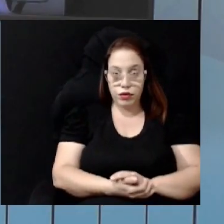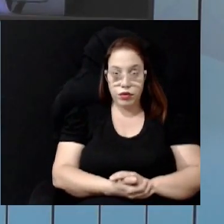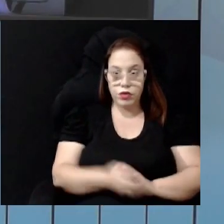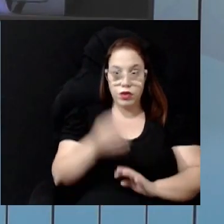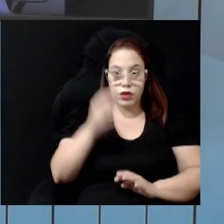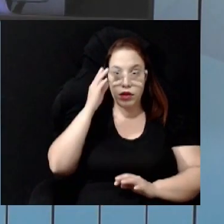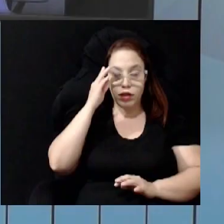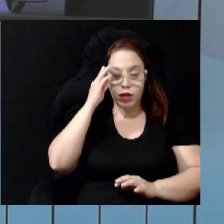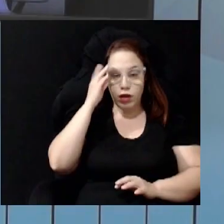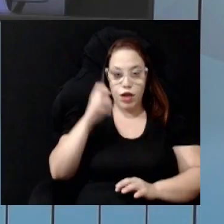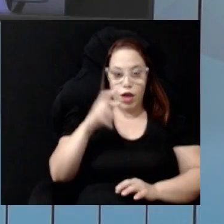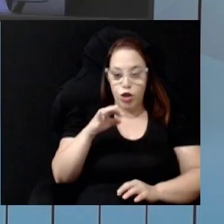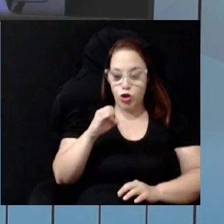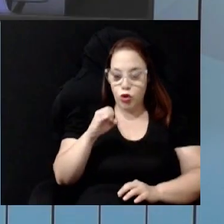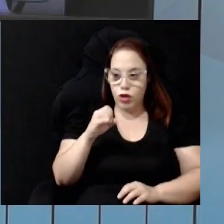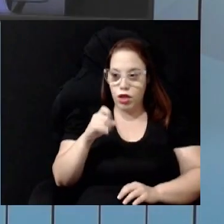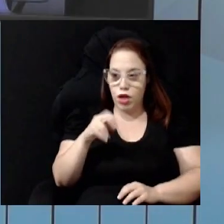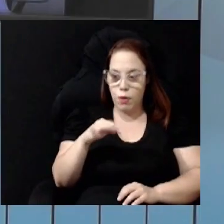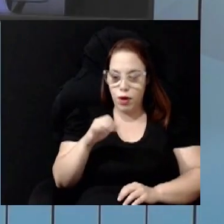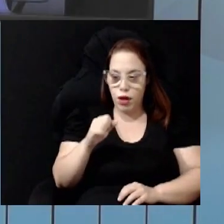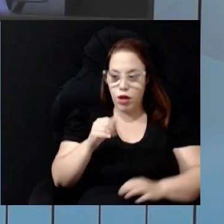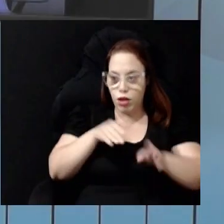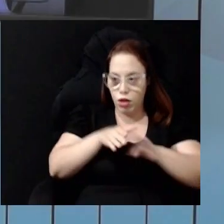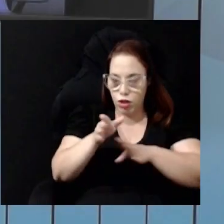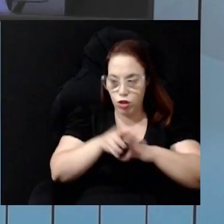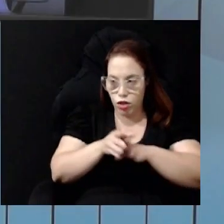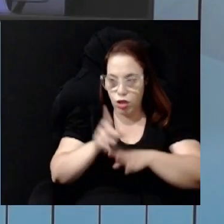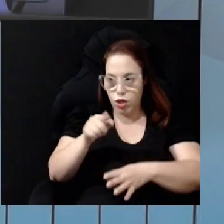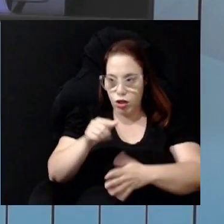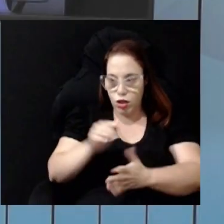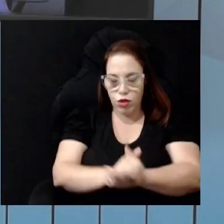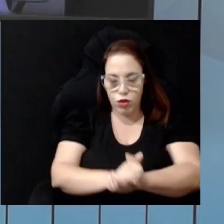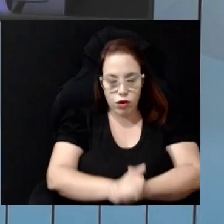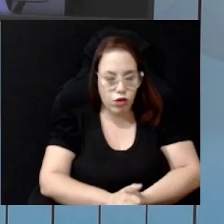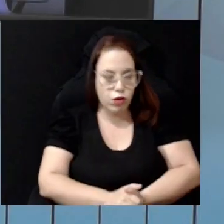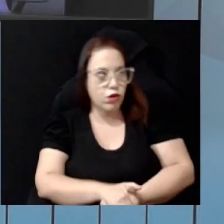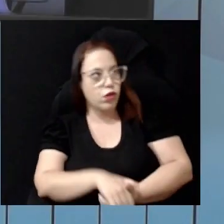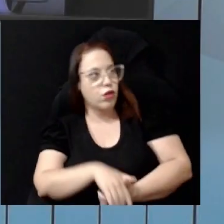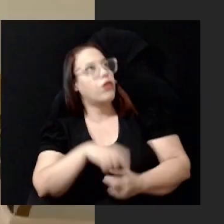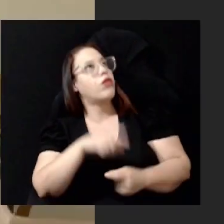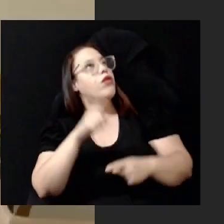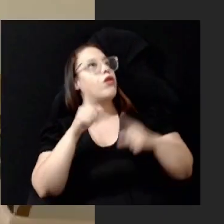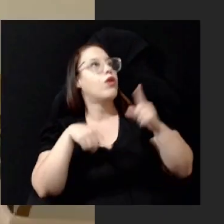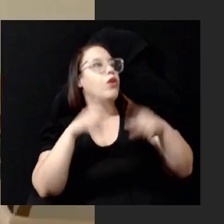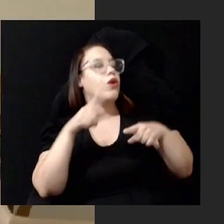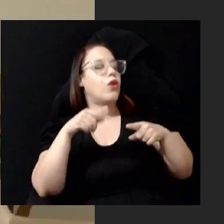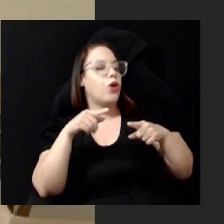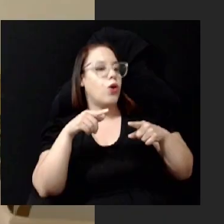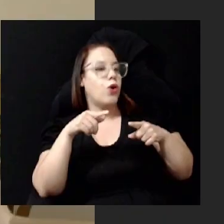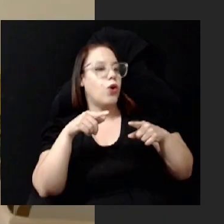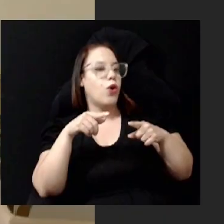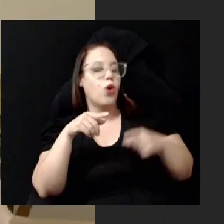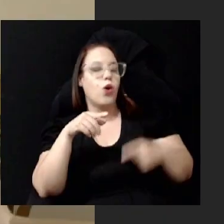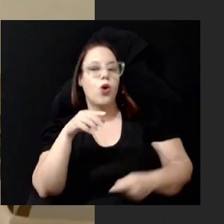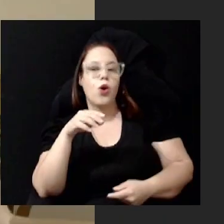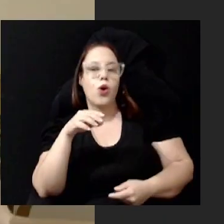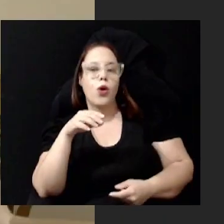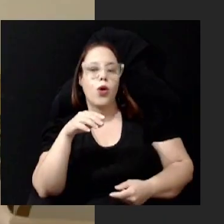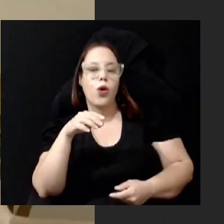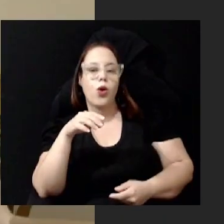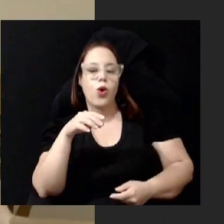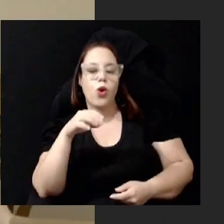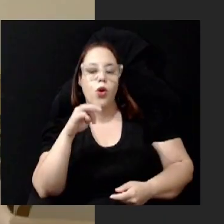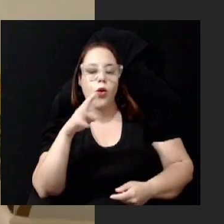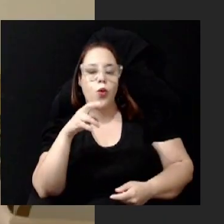por tratamentos, quimioterapia, radioterapia, tudo isso é indicado, é isso? Vai depender do subtipo de tumor. De